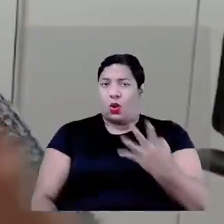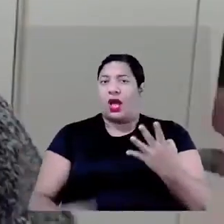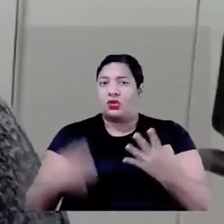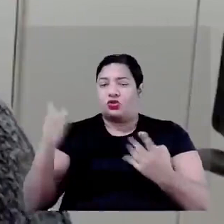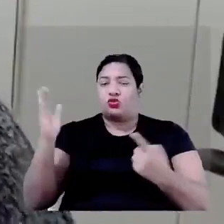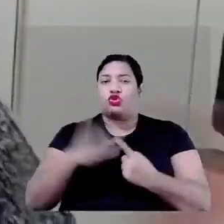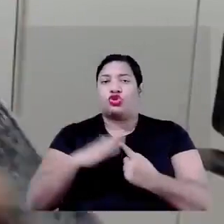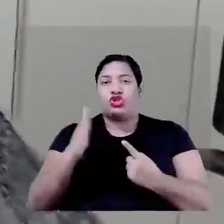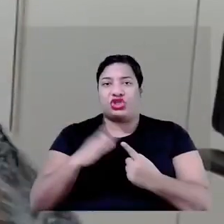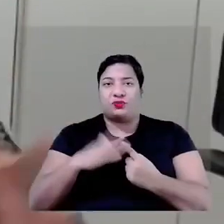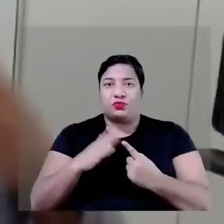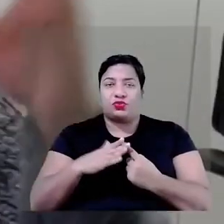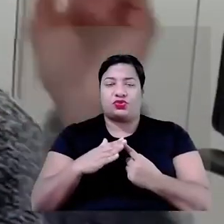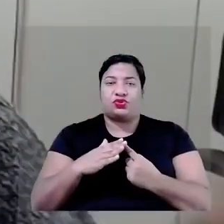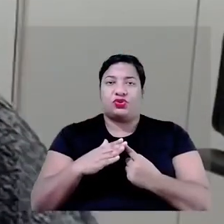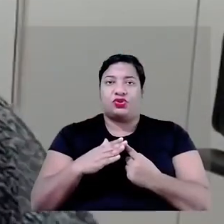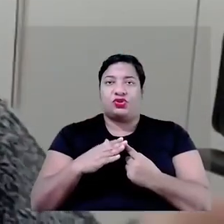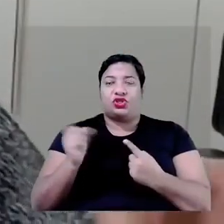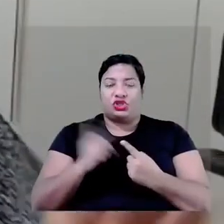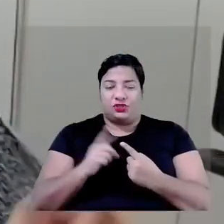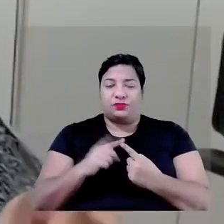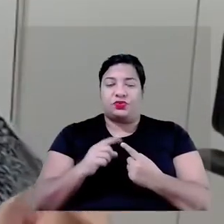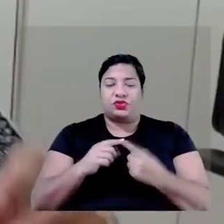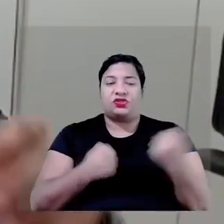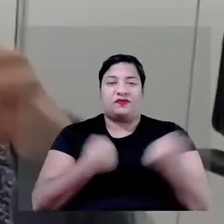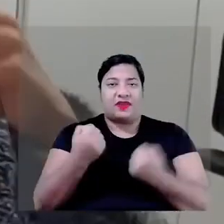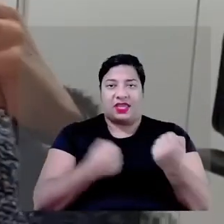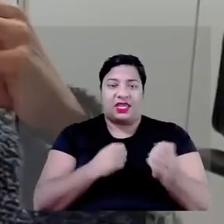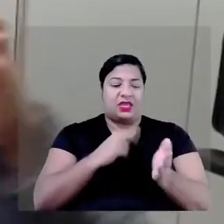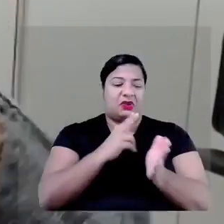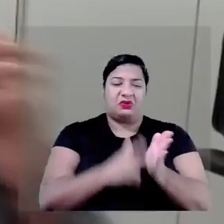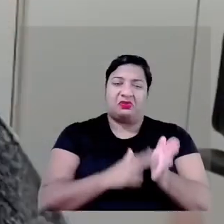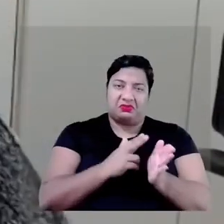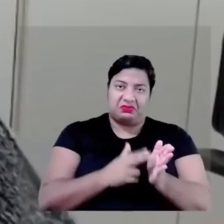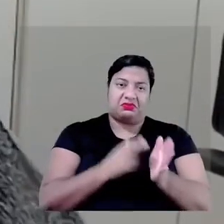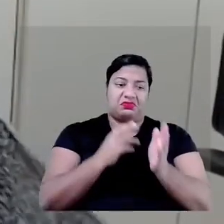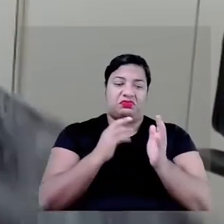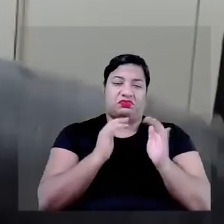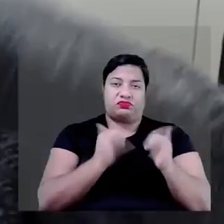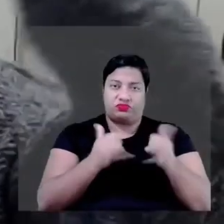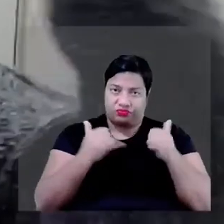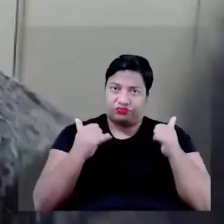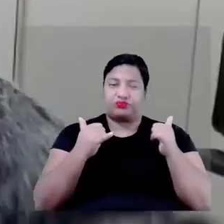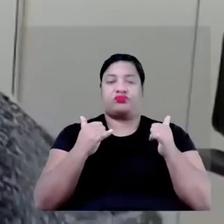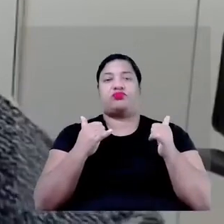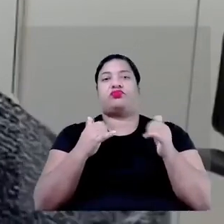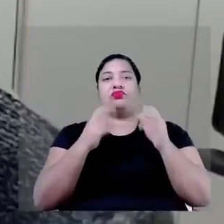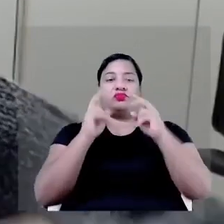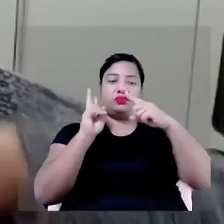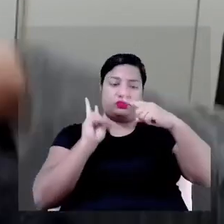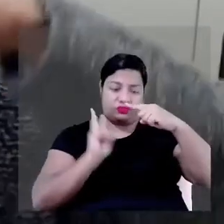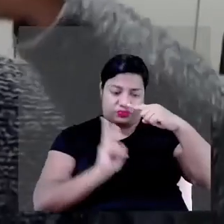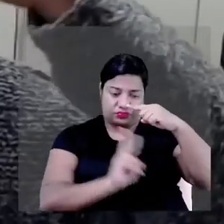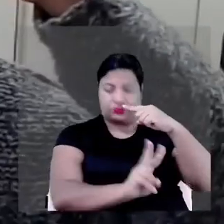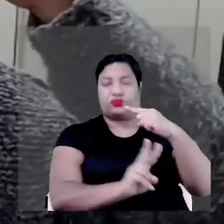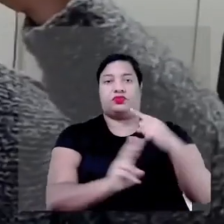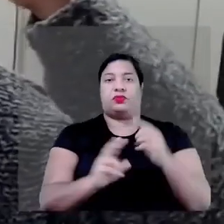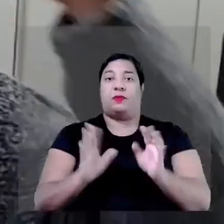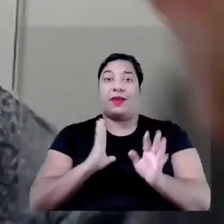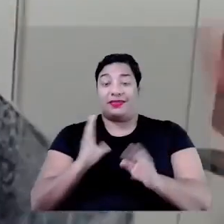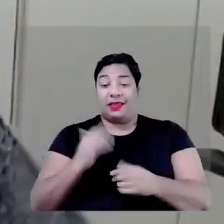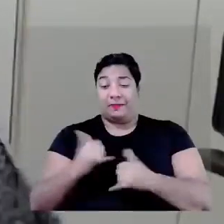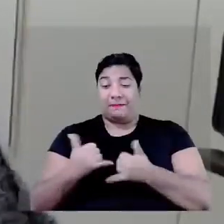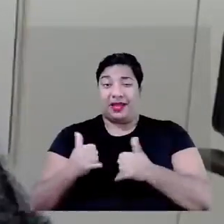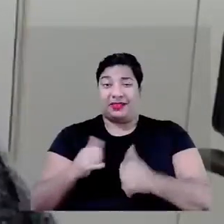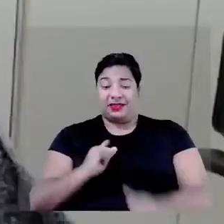diferentes, alguns que são mistos, né, funciona elétrico e combustão, outros 100% elétricos, e aí as baterias de íon lítio